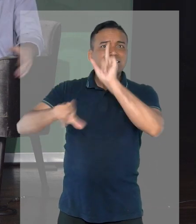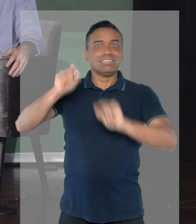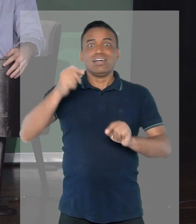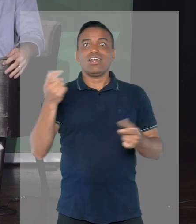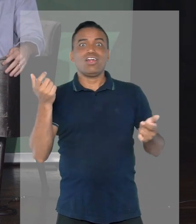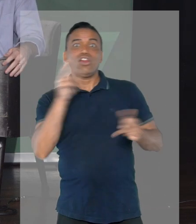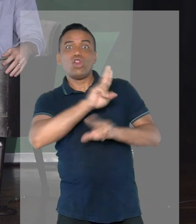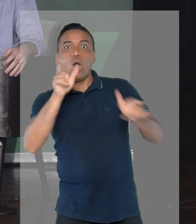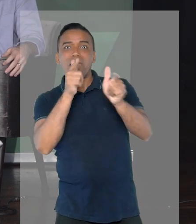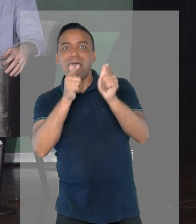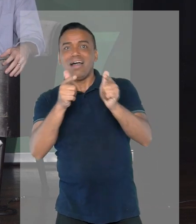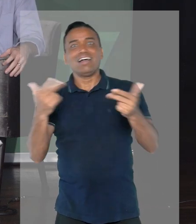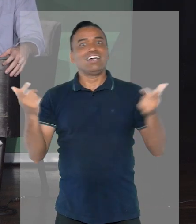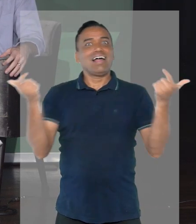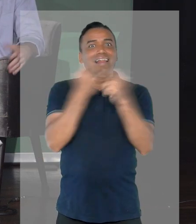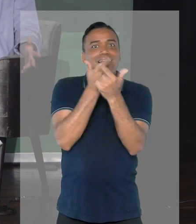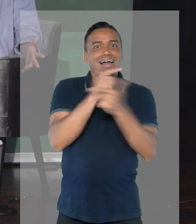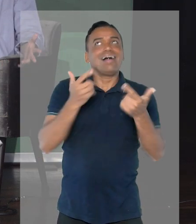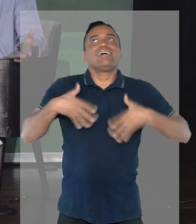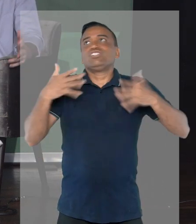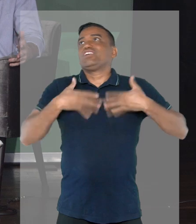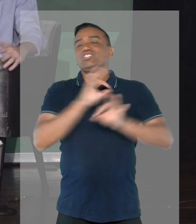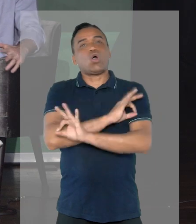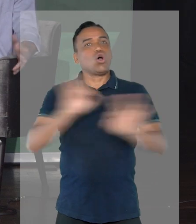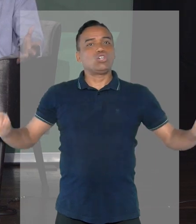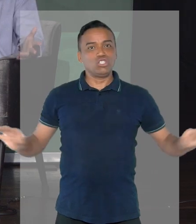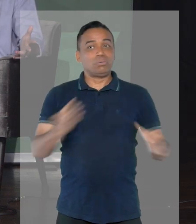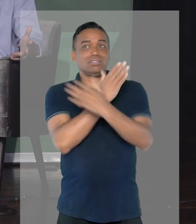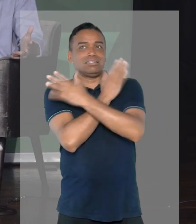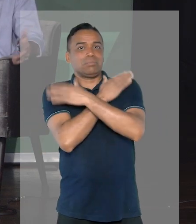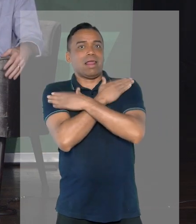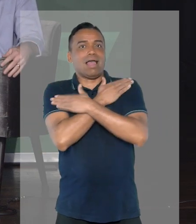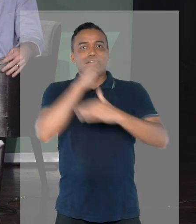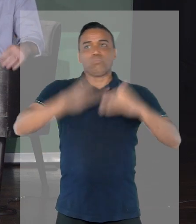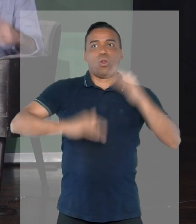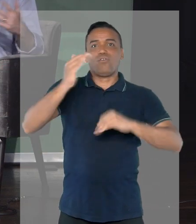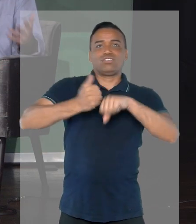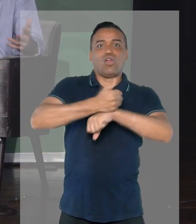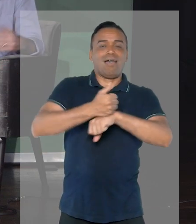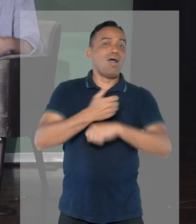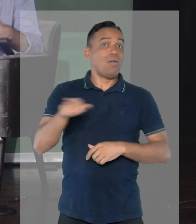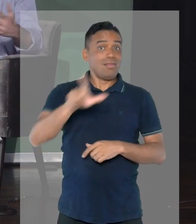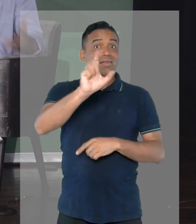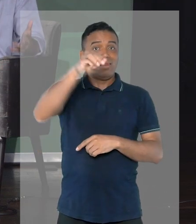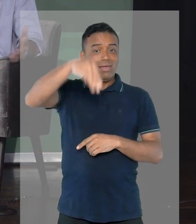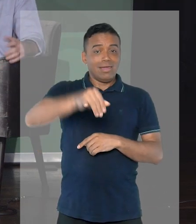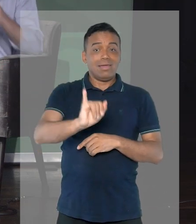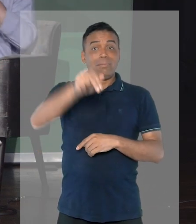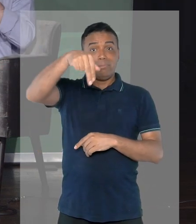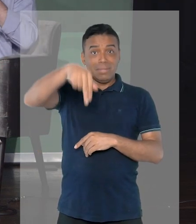eram muito divertidos, né? Tem uns que são ótimos, assim, sei lá, desempregado profissional. Né? O Leminski queria